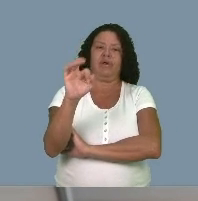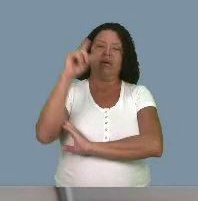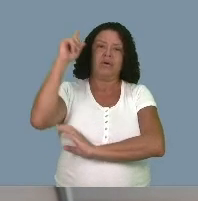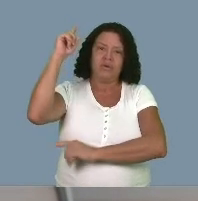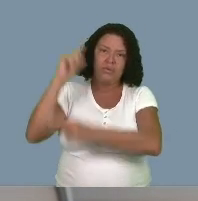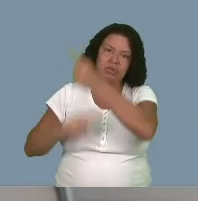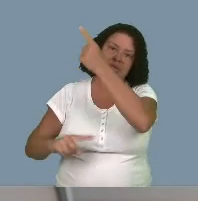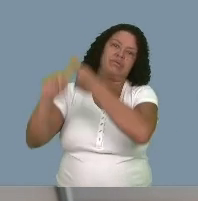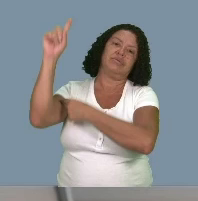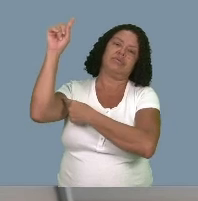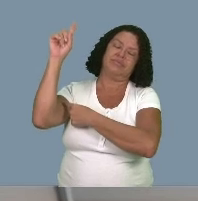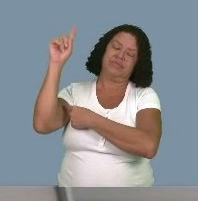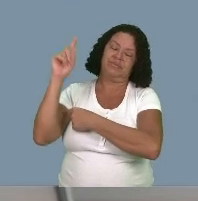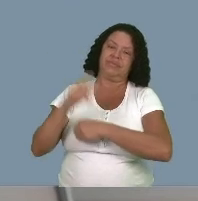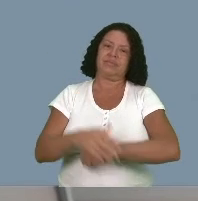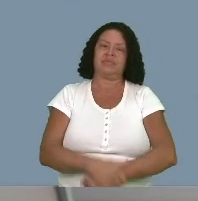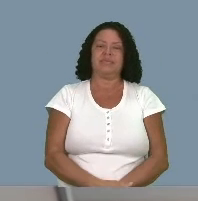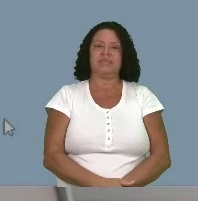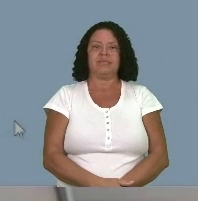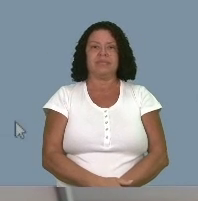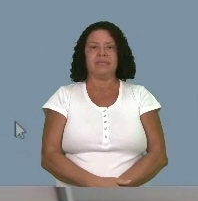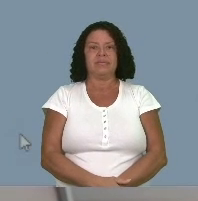evolutiva.